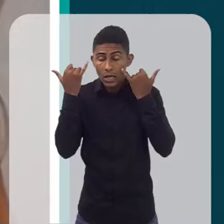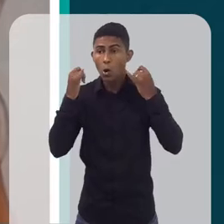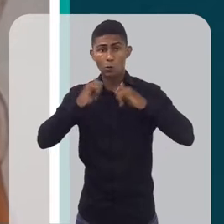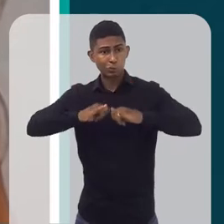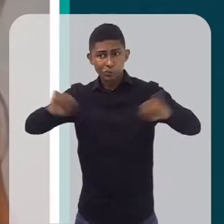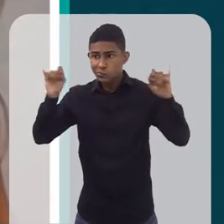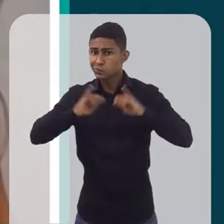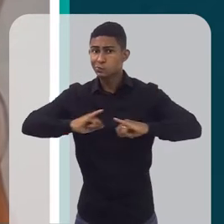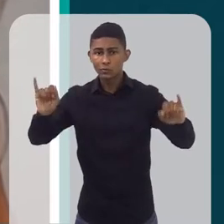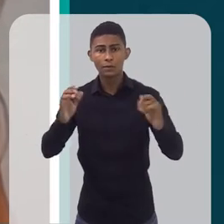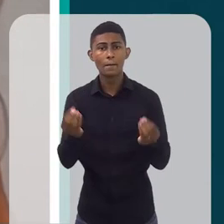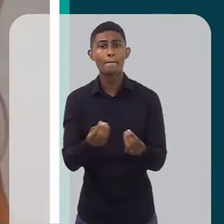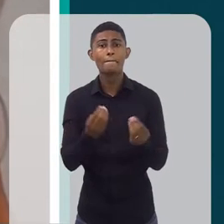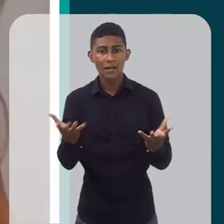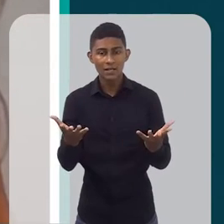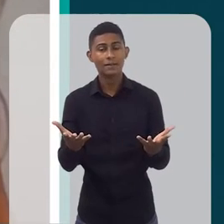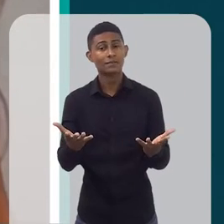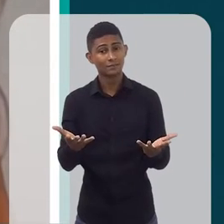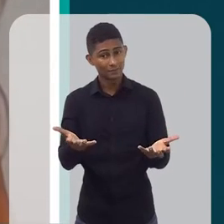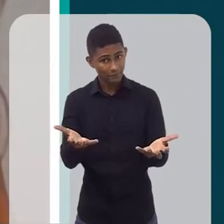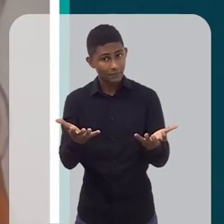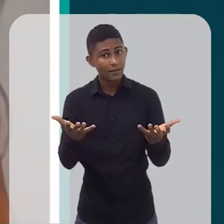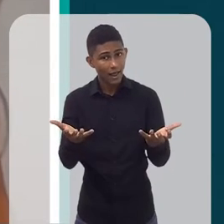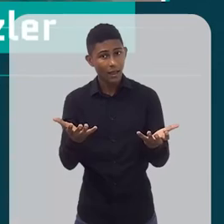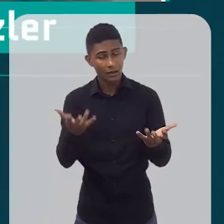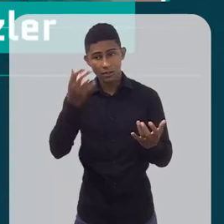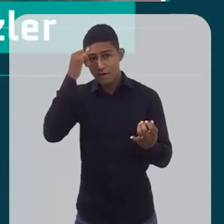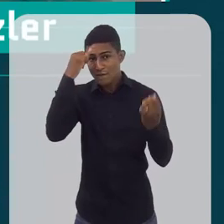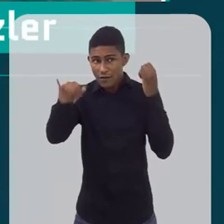propagar e divulgar isso para evitar